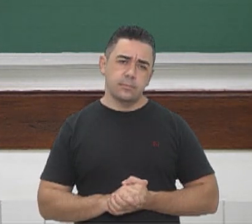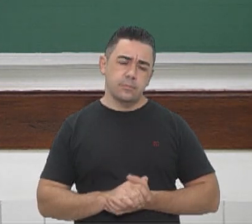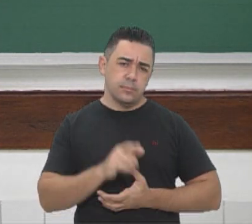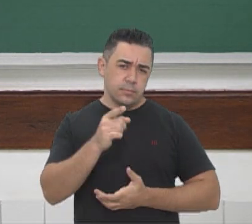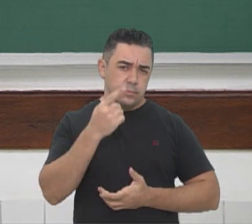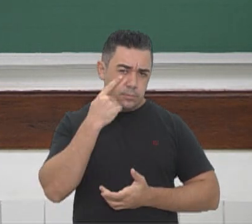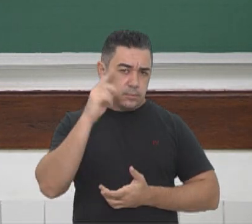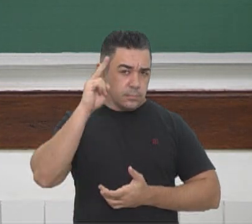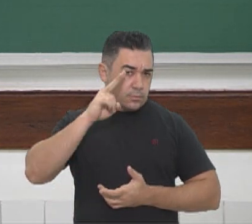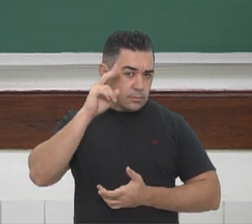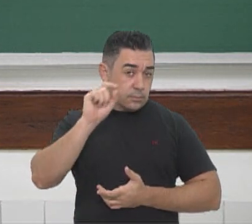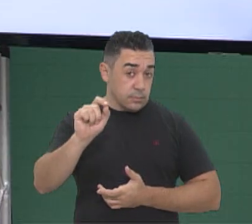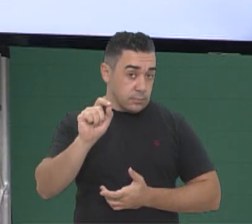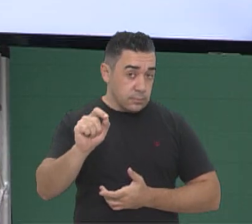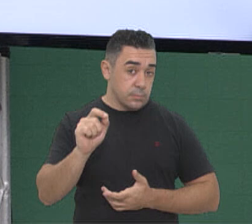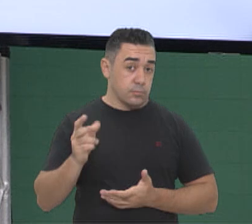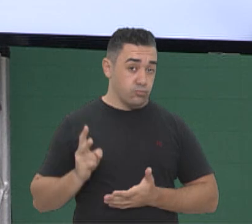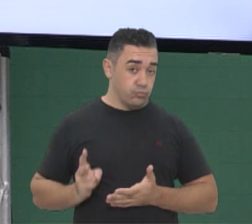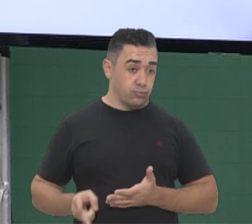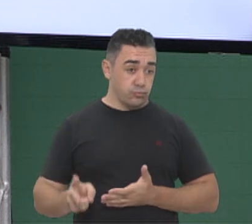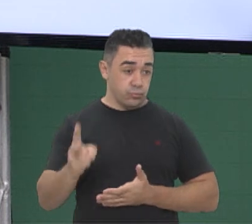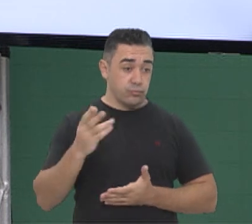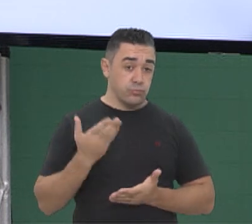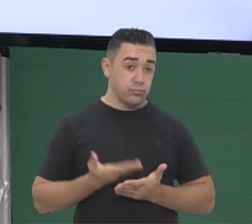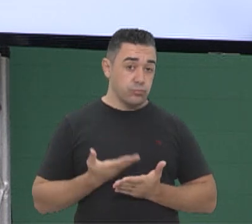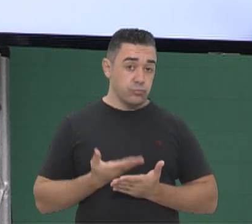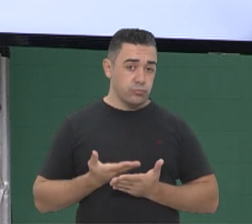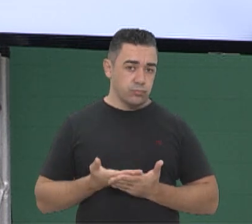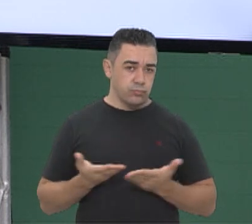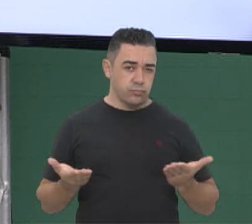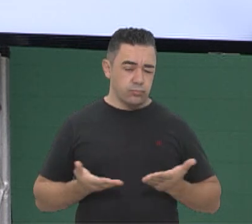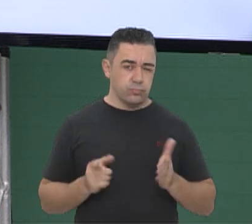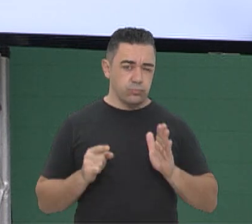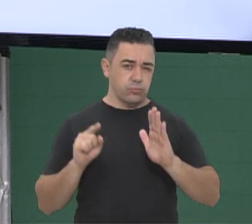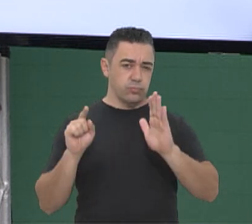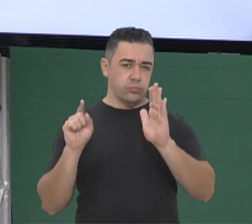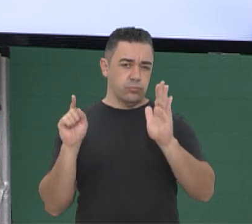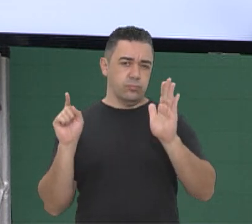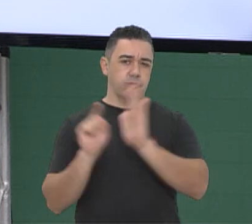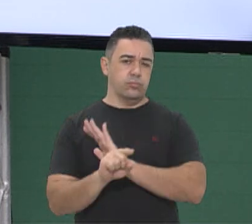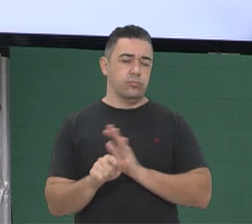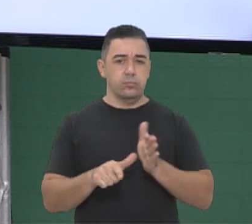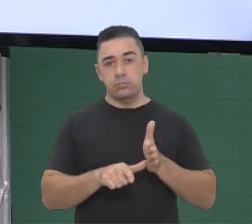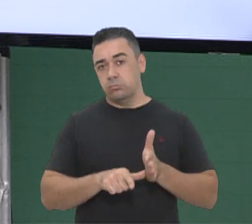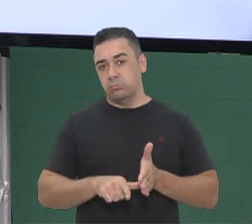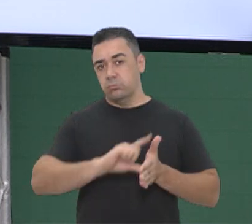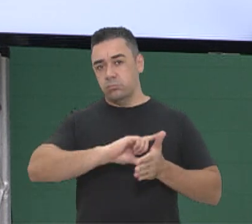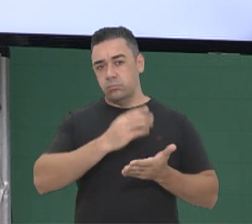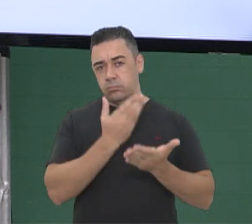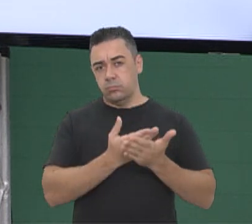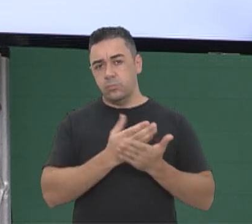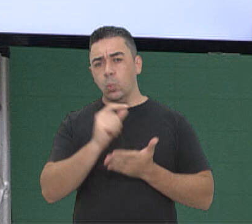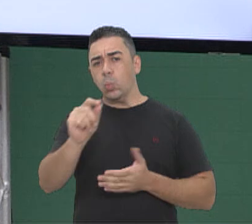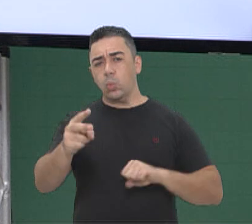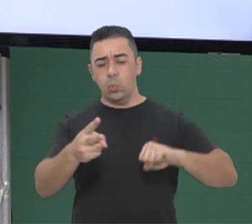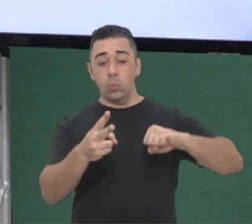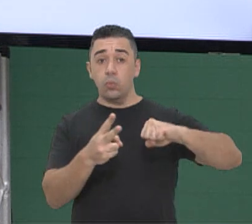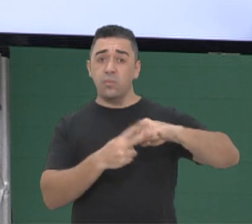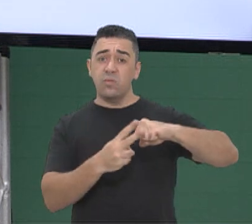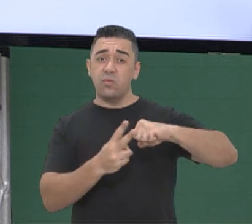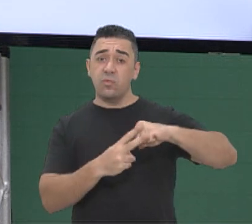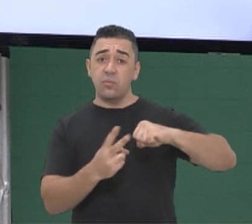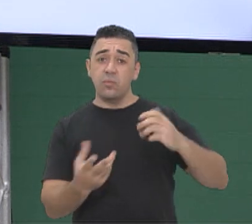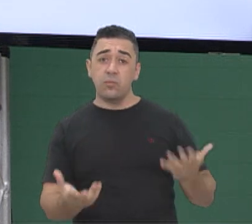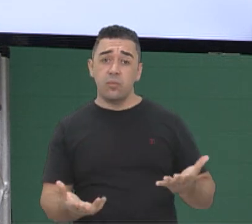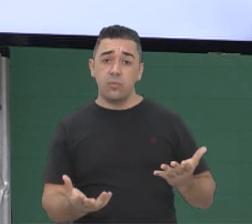Vocês devem lembrar, então, na nossa continuidade da nossa aula, a perguntinha que nós havíamos feito na aula anterior. O que é um verbo? Lembram?